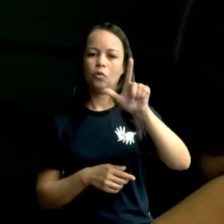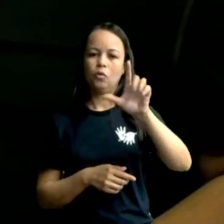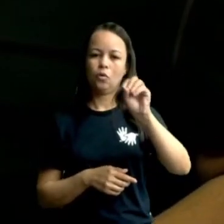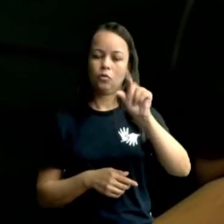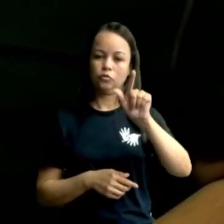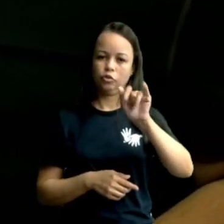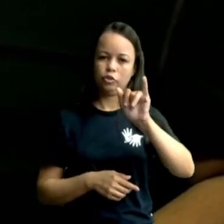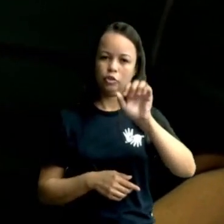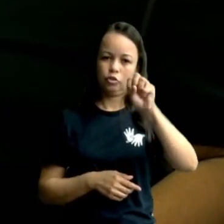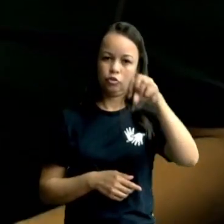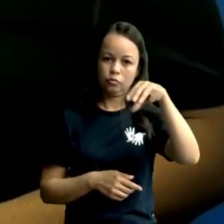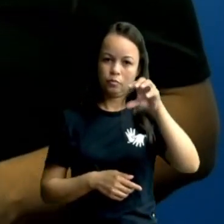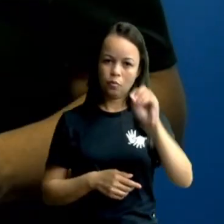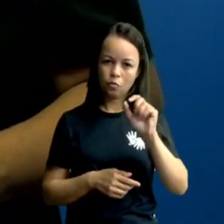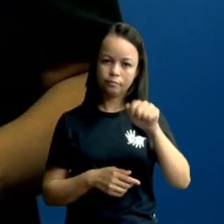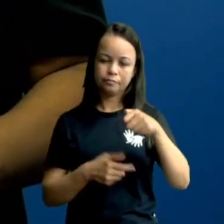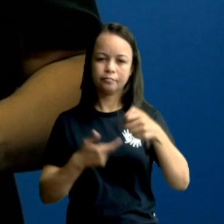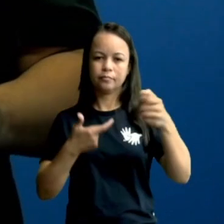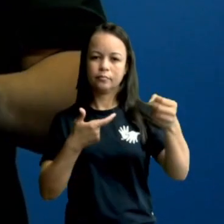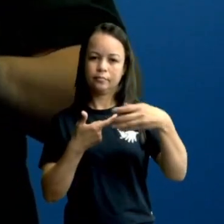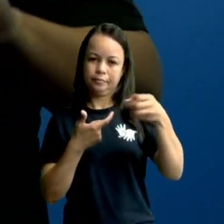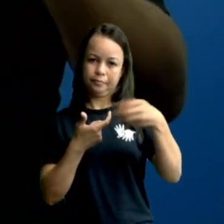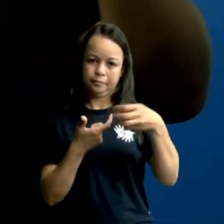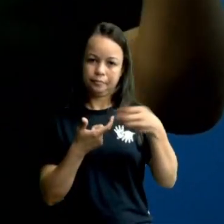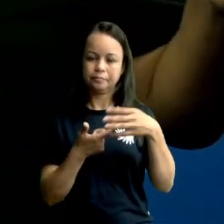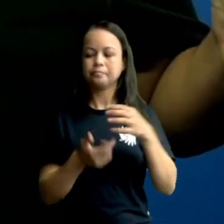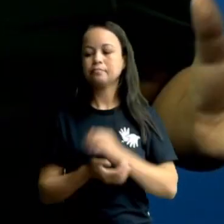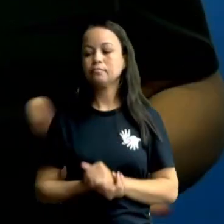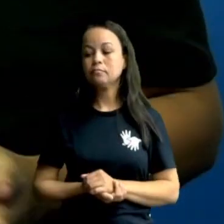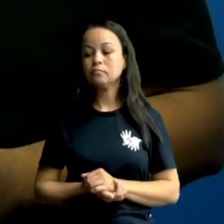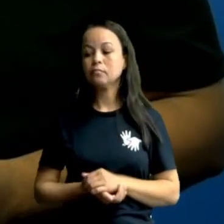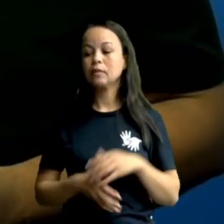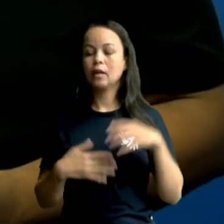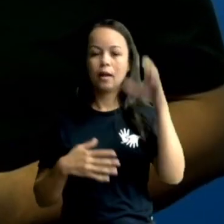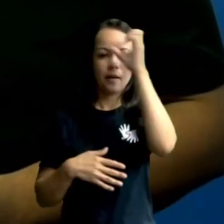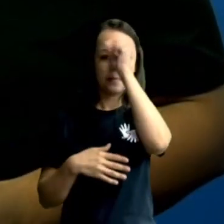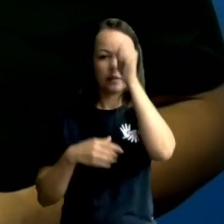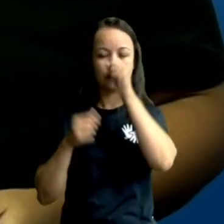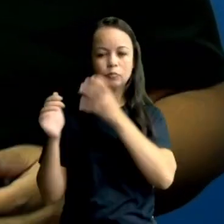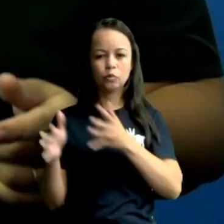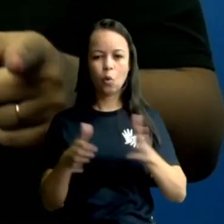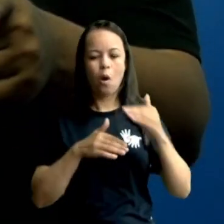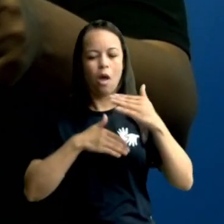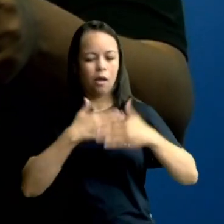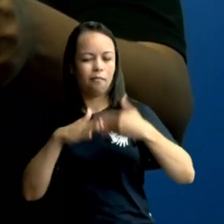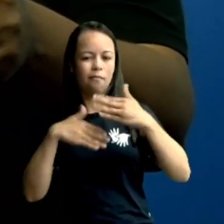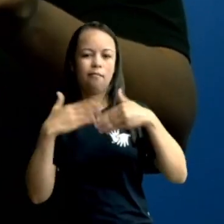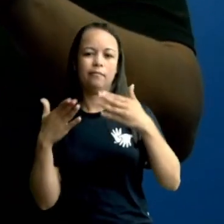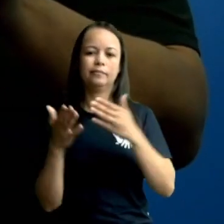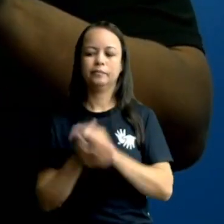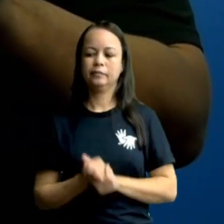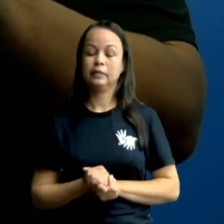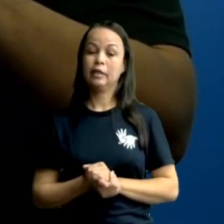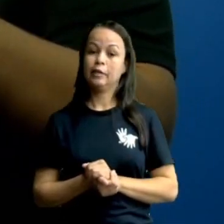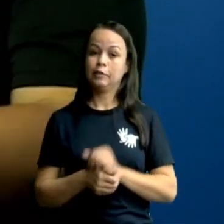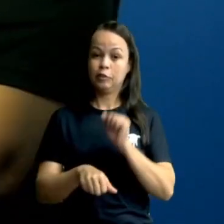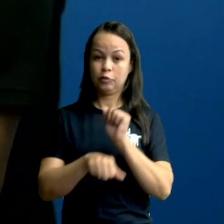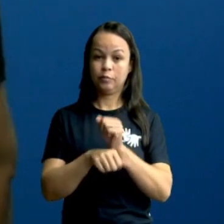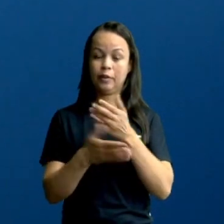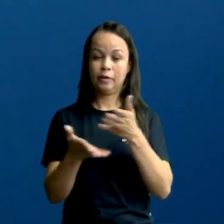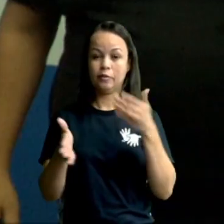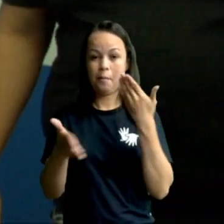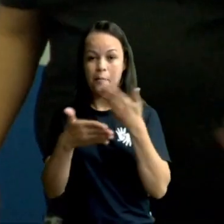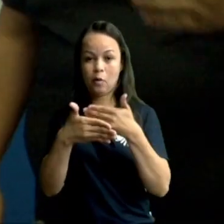neologismo, tá bom, gente? Agora que aprendemos sobre todos os processos, te espero na